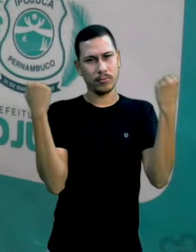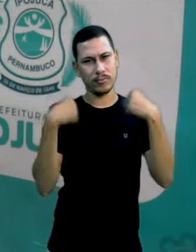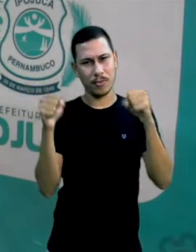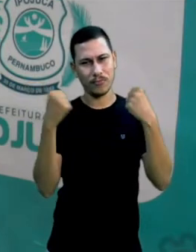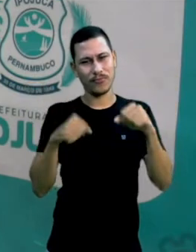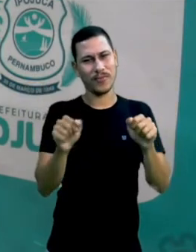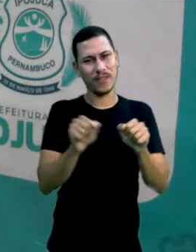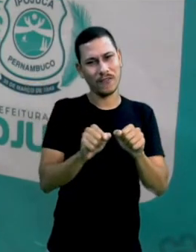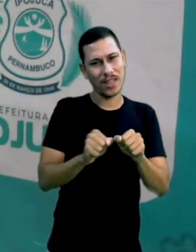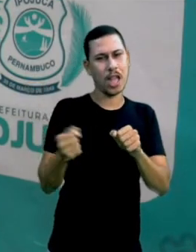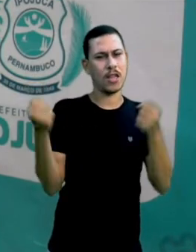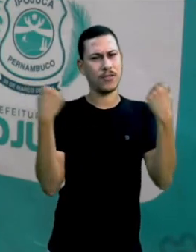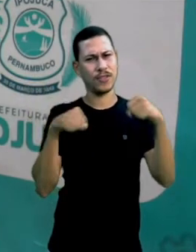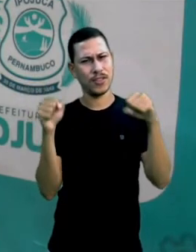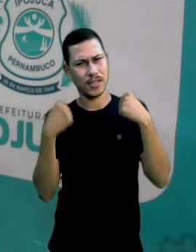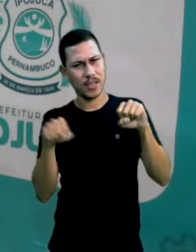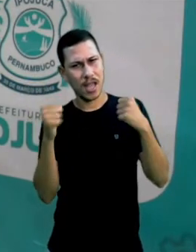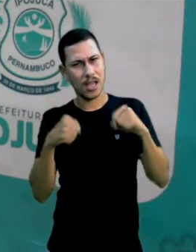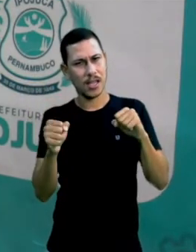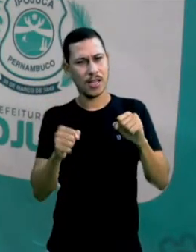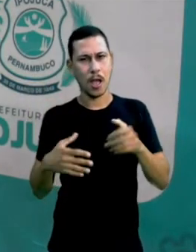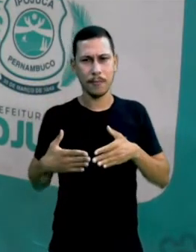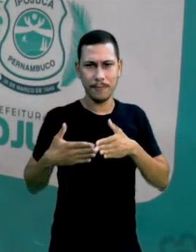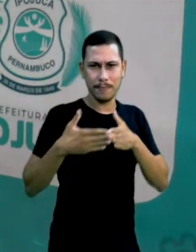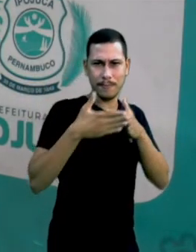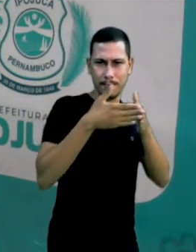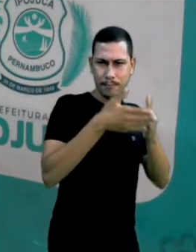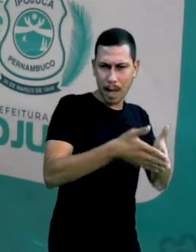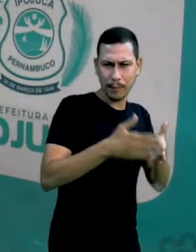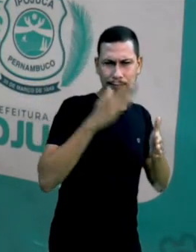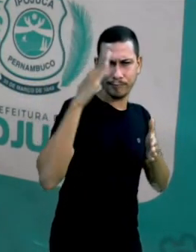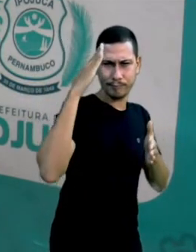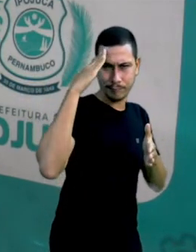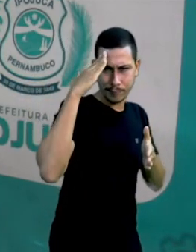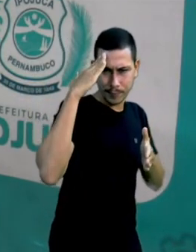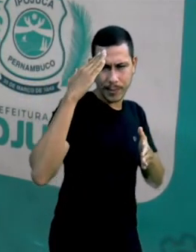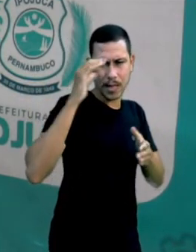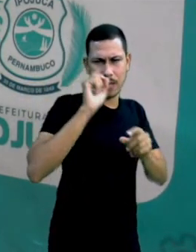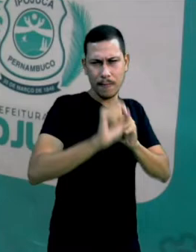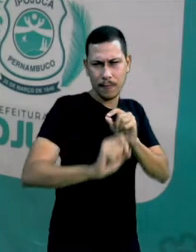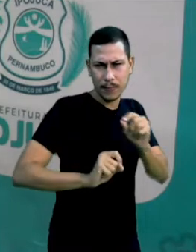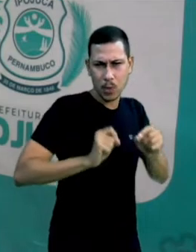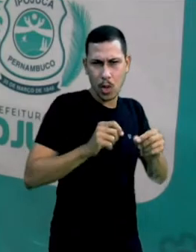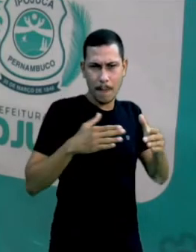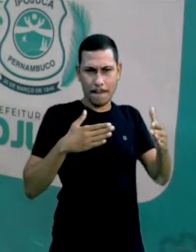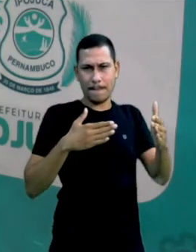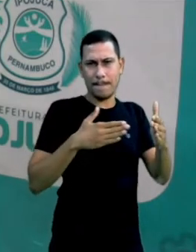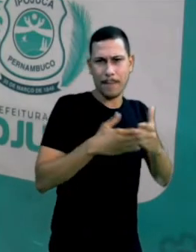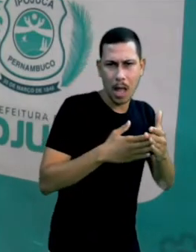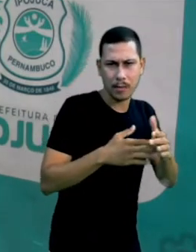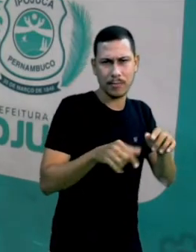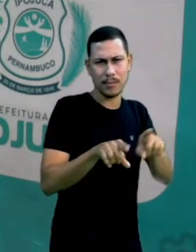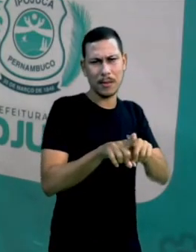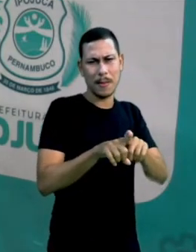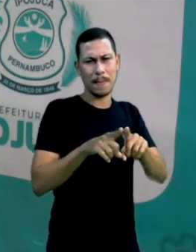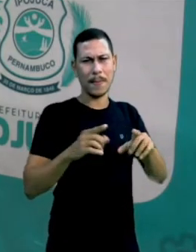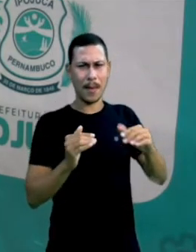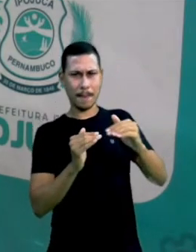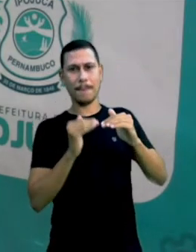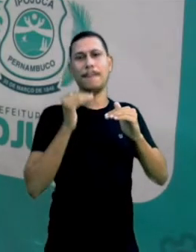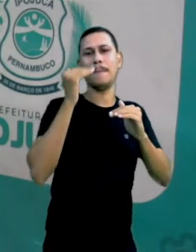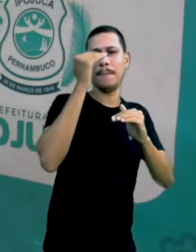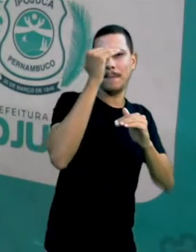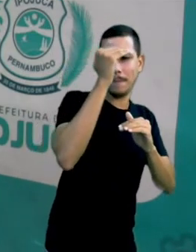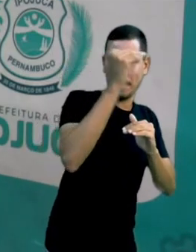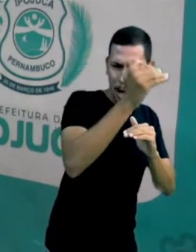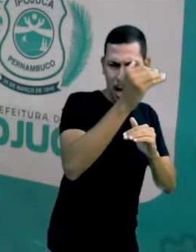realizar elementos da ginástica para poder compreender suas limitações, suas potencialidades, ter domínio e controle do seu